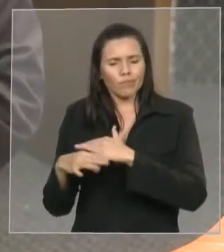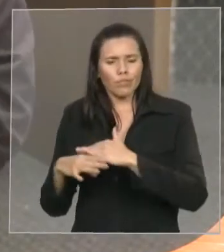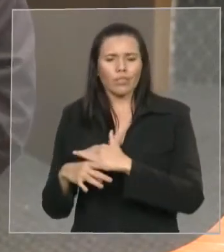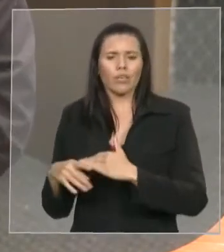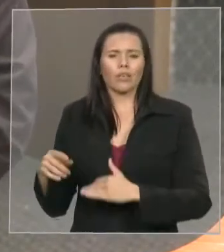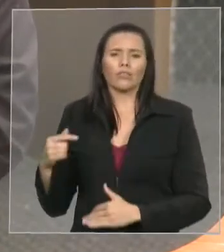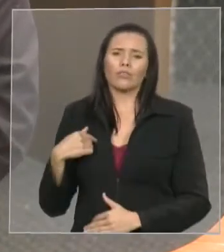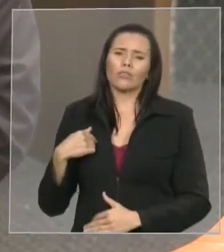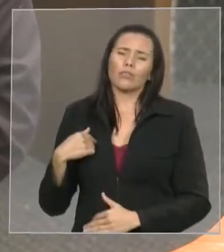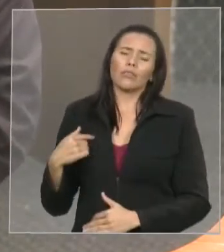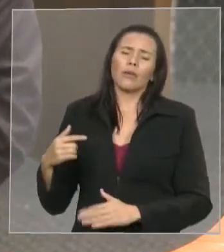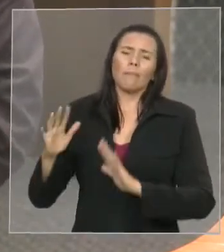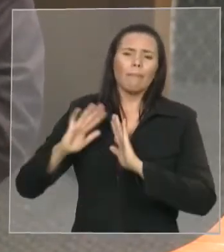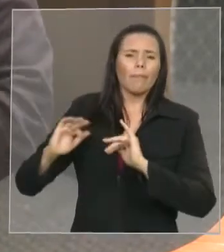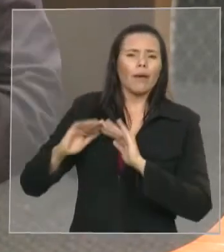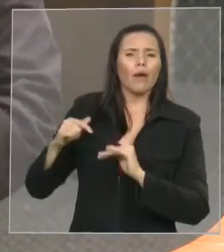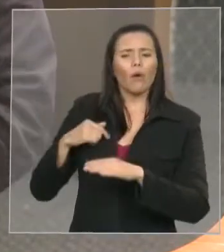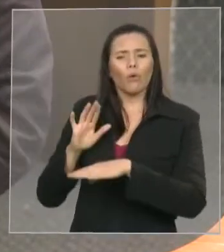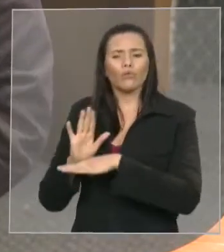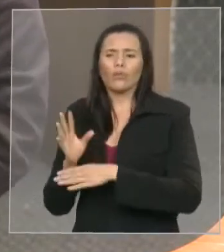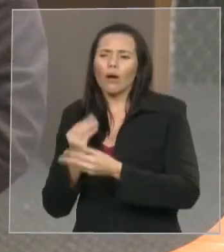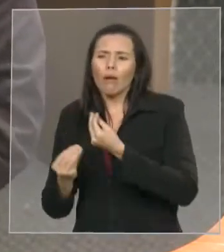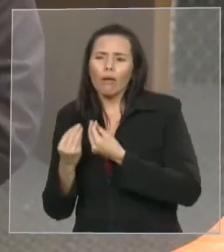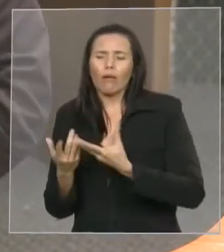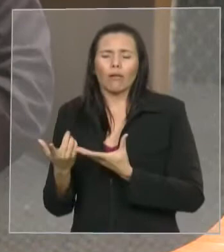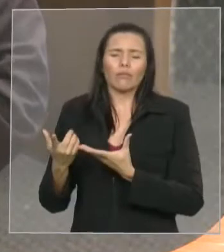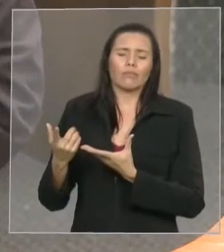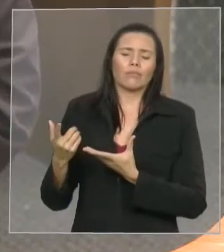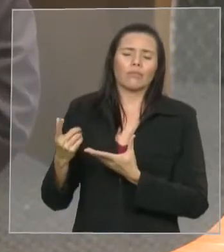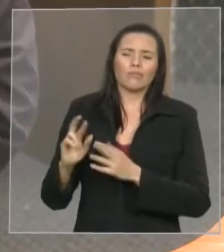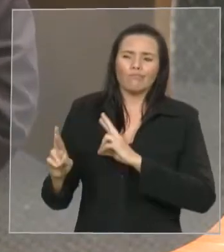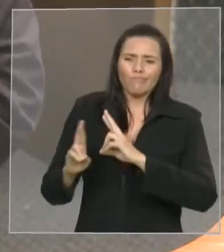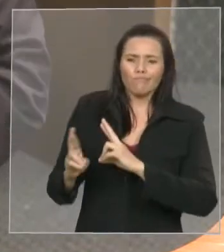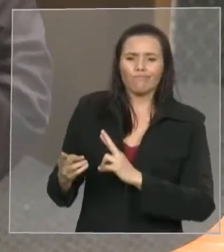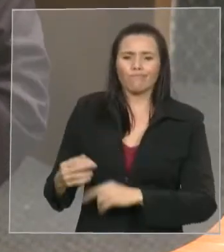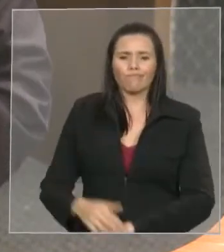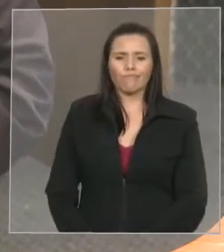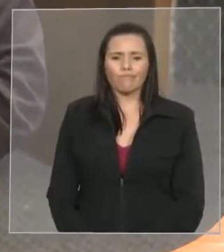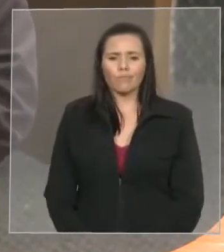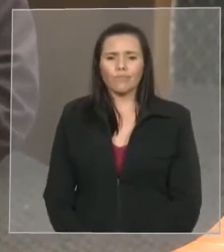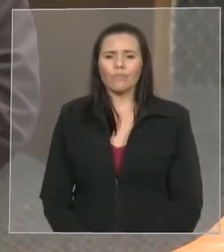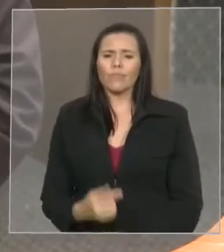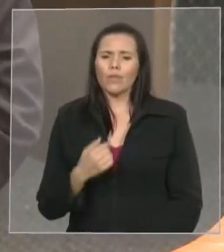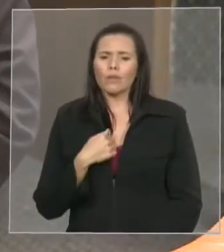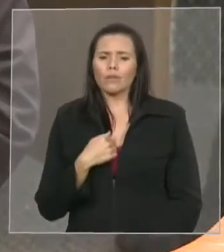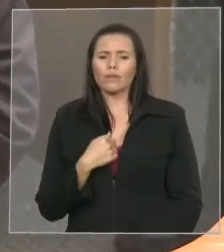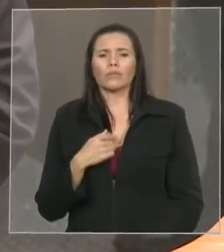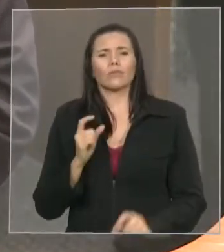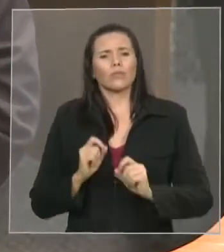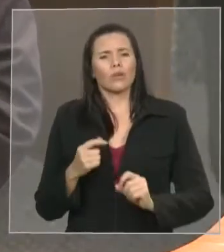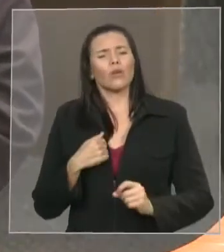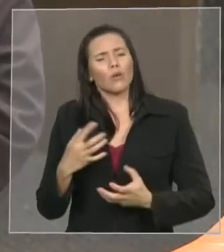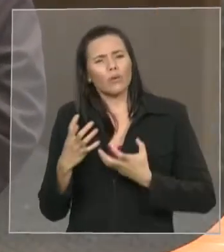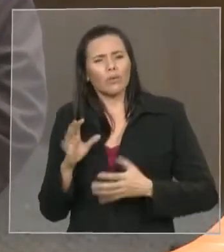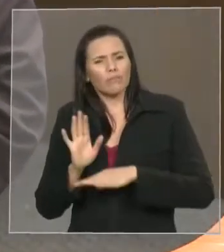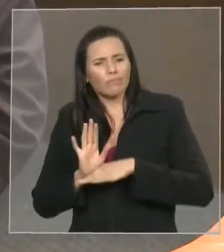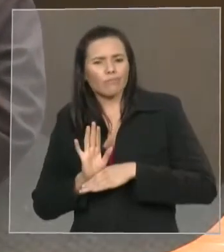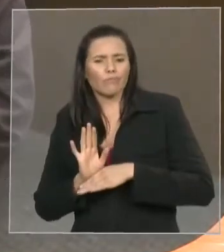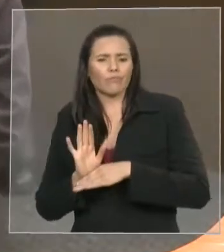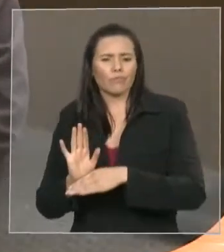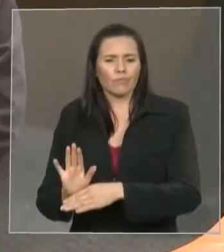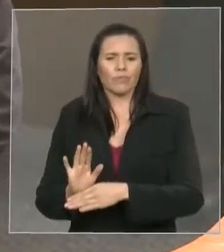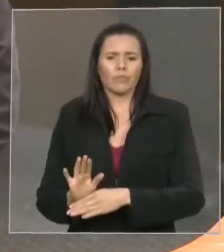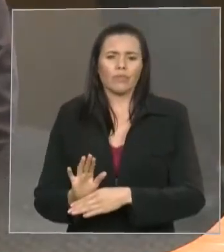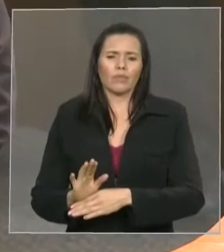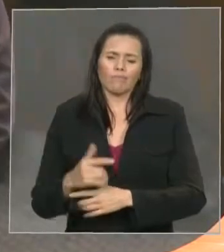das dificuldades que esses mesmos estão passando, e nós não torcemos quanto pior, melhor. Nós queremos ajudar, nos